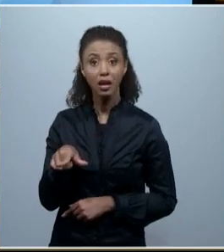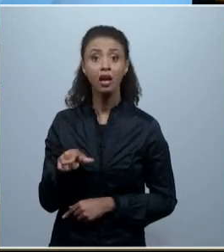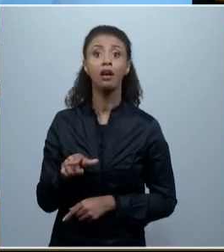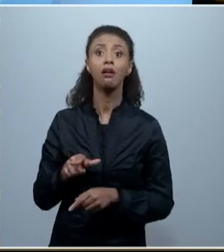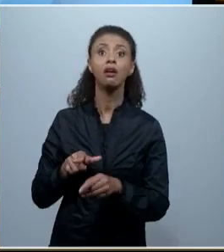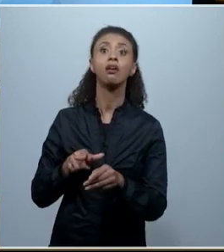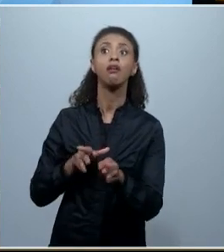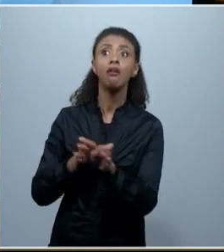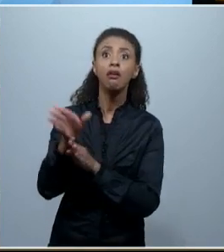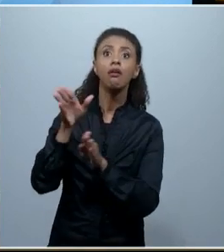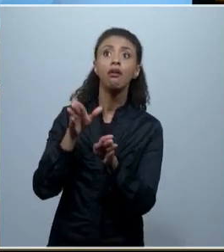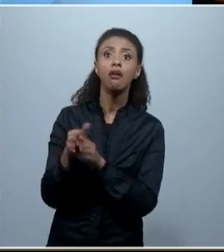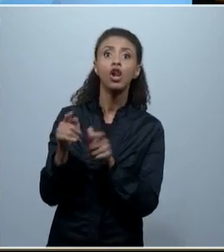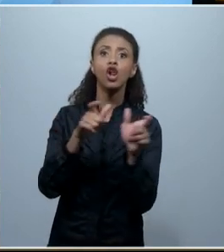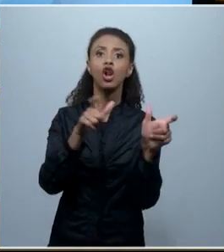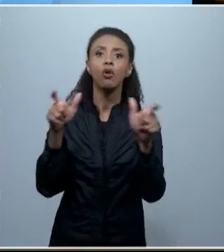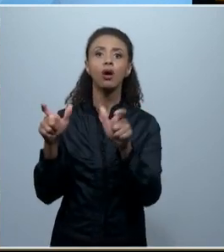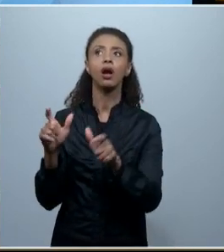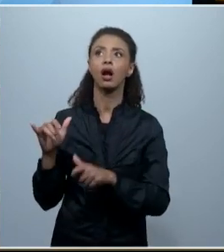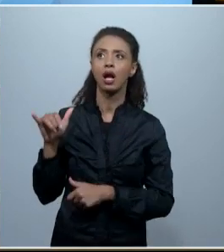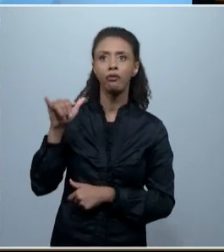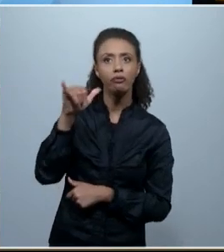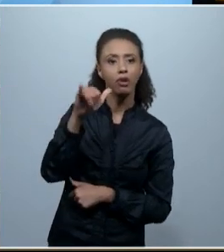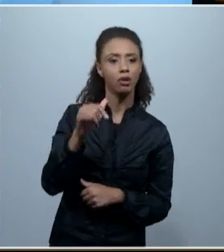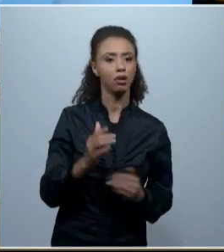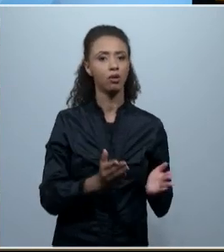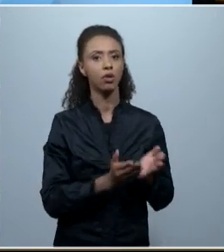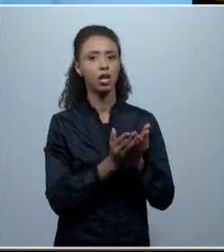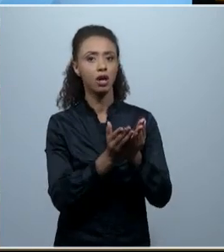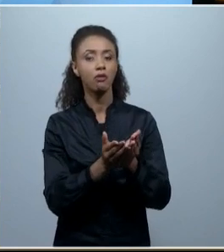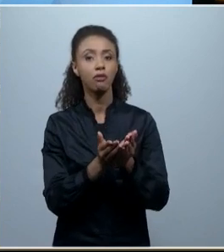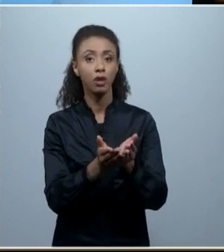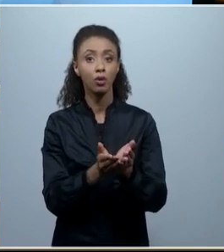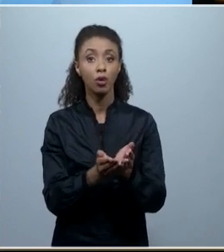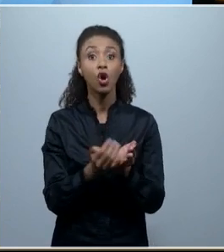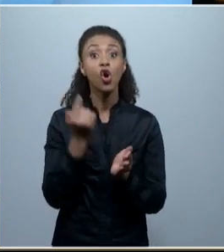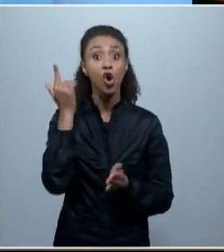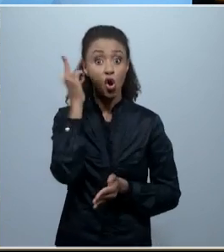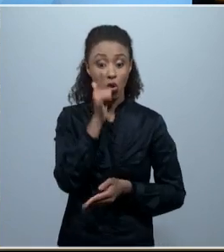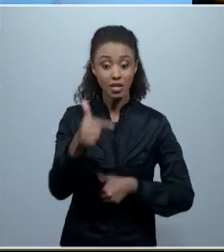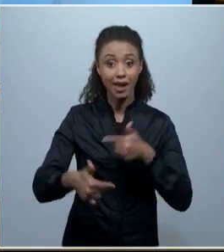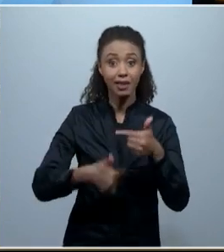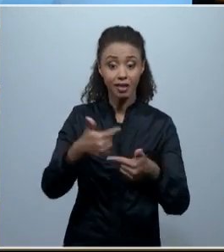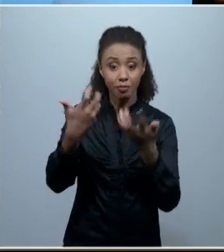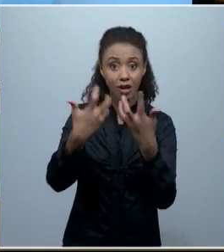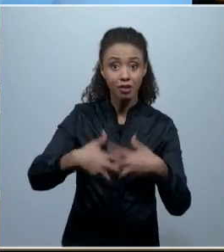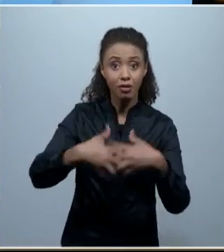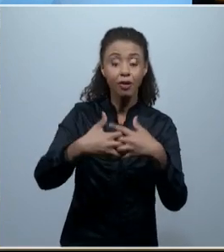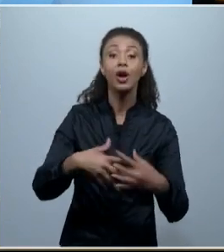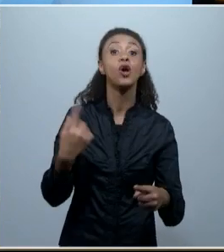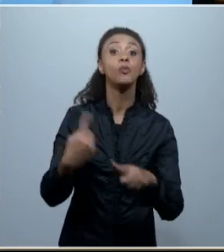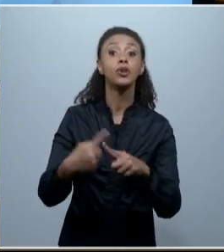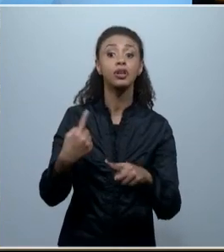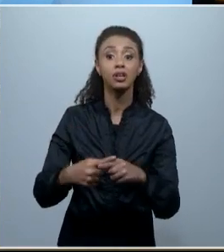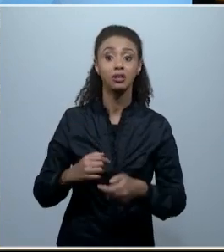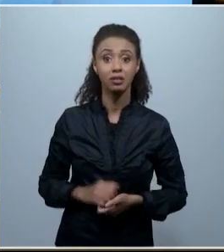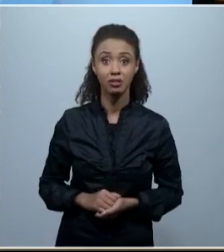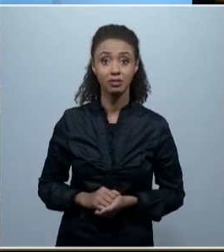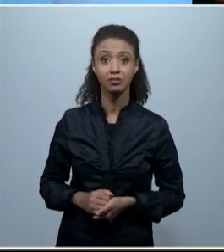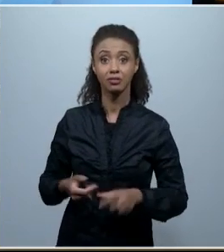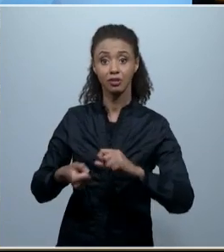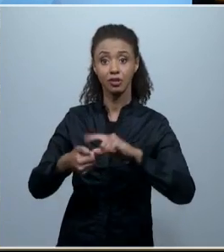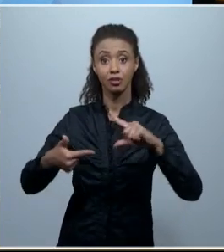navios este gps só funciona por causa dessa juventude hiperbólica porque o gps precisa de uma correção na